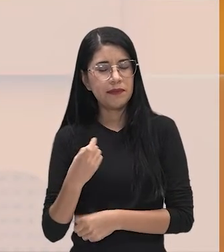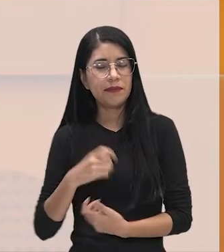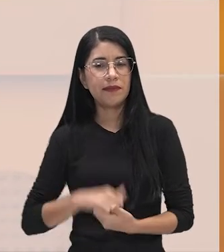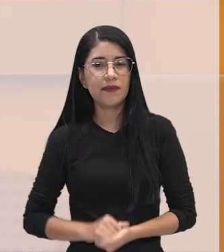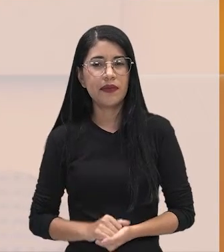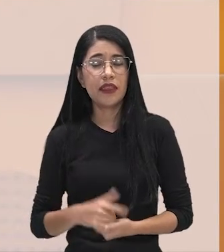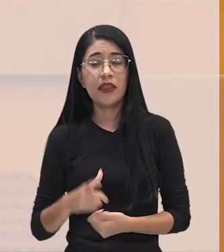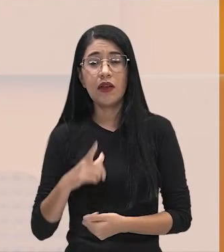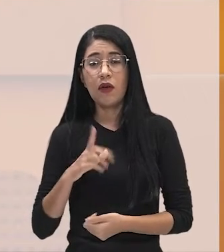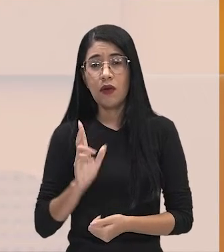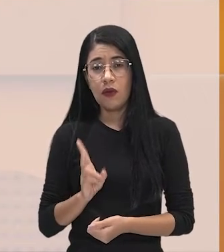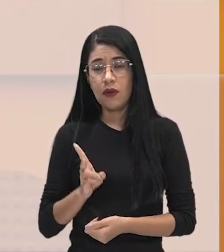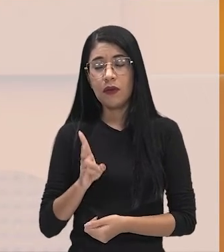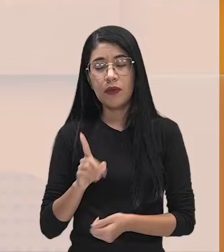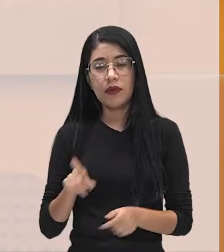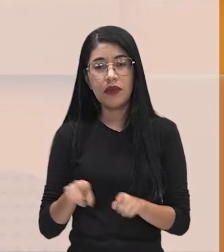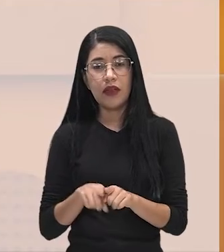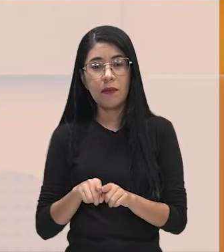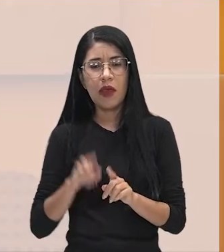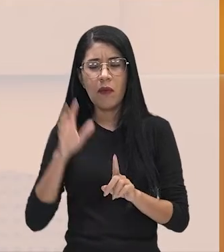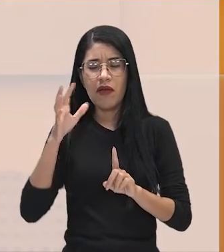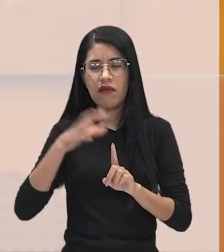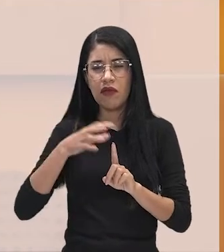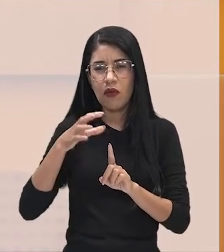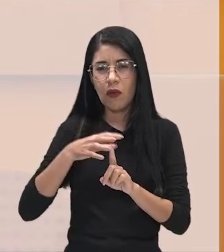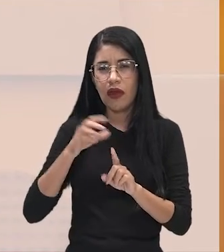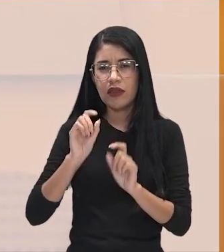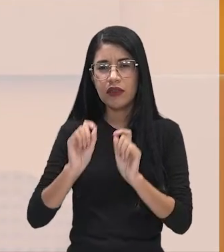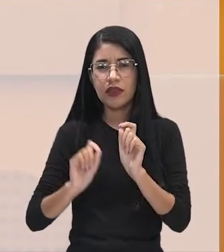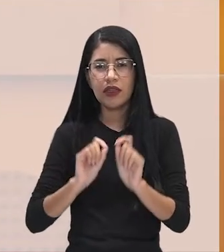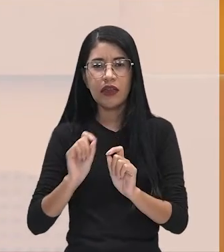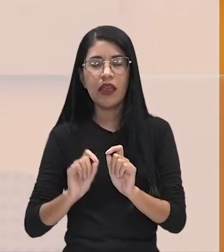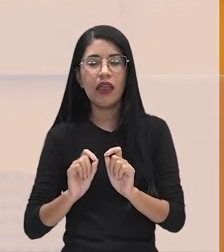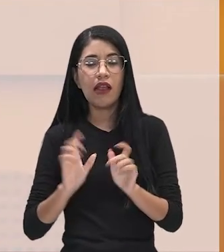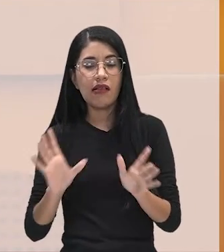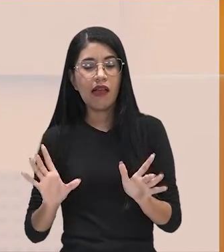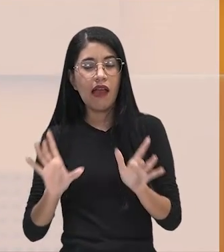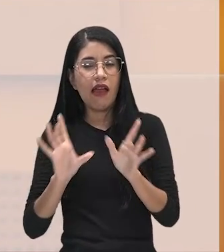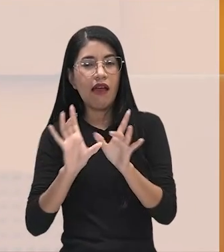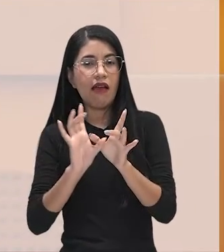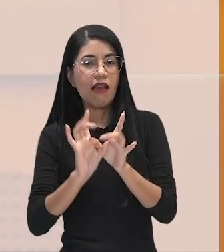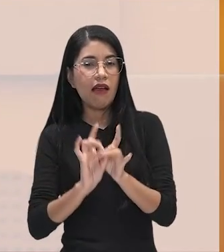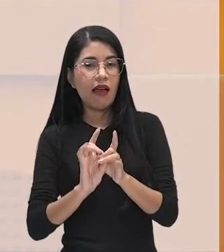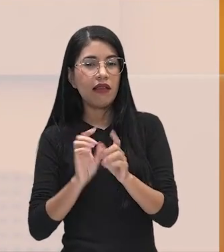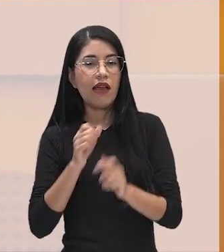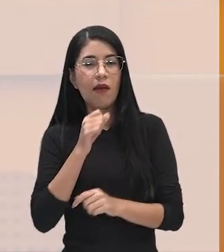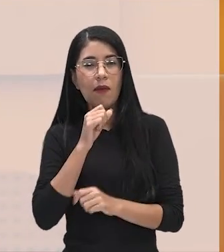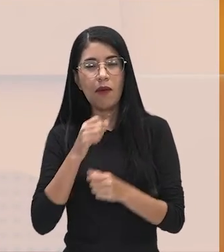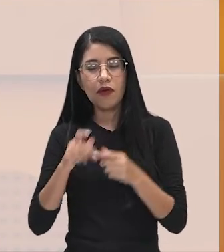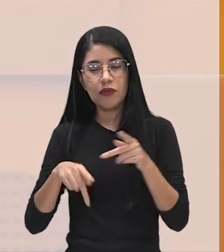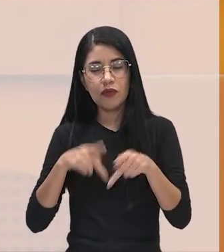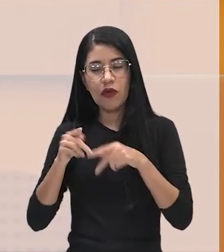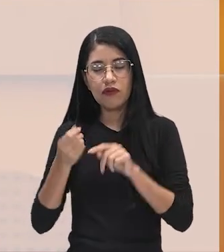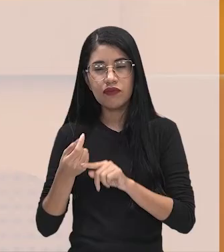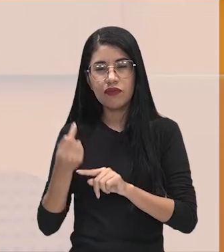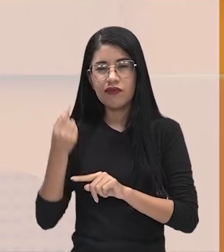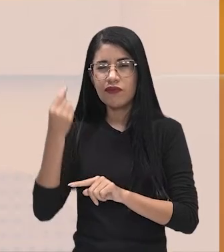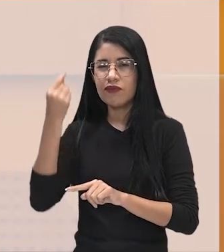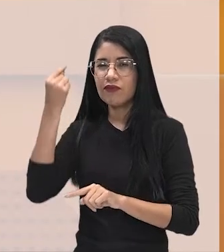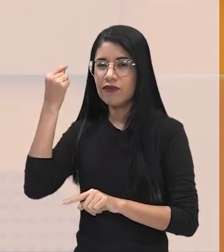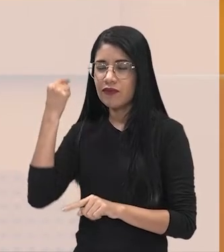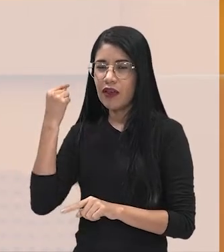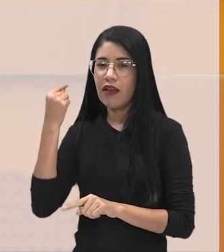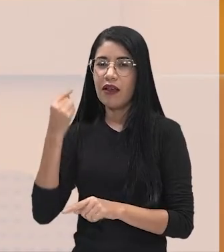temos ainda hoje uma influência, né, muito ligada a esses povos, ó, que estão longe da gente, ficaram lá